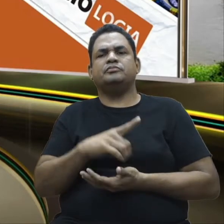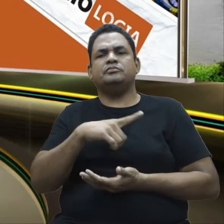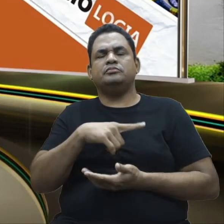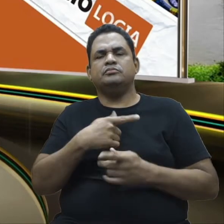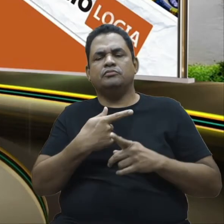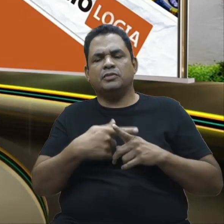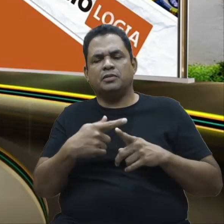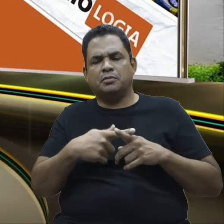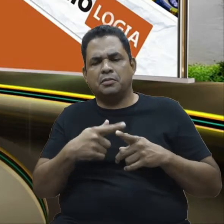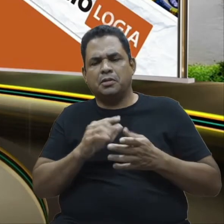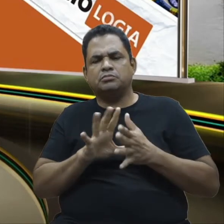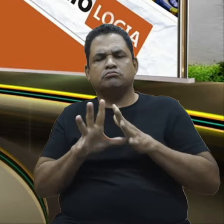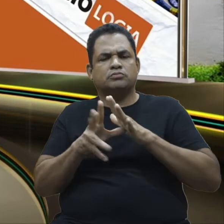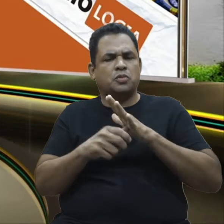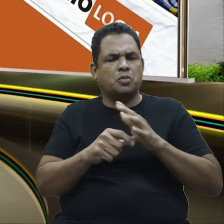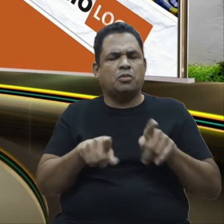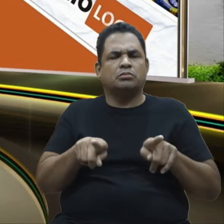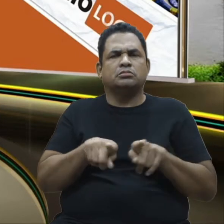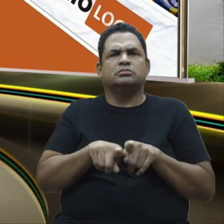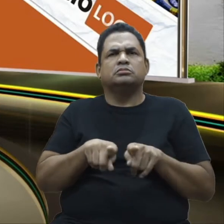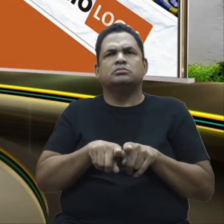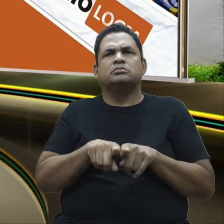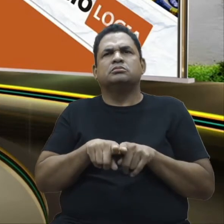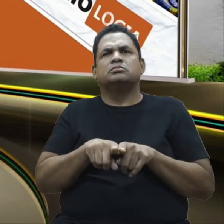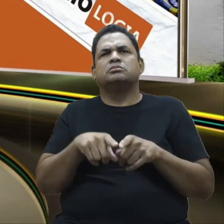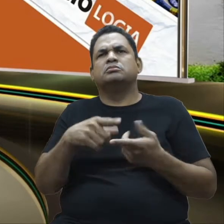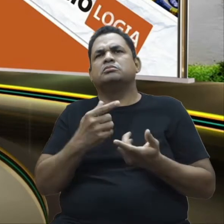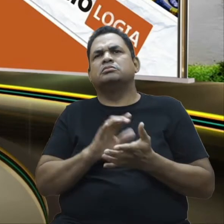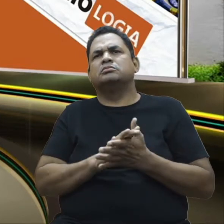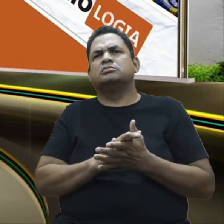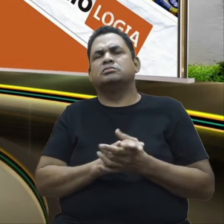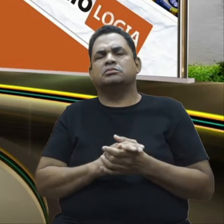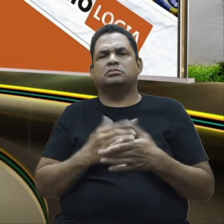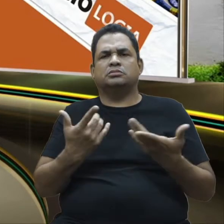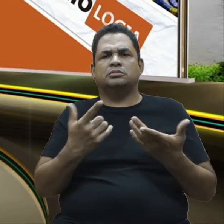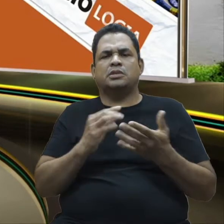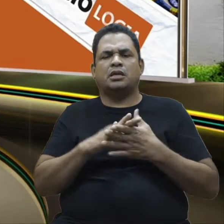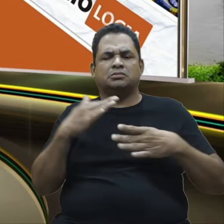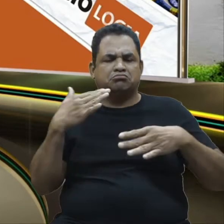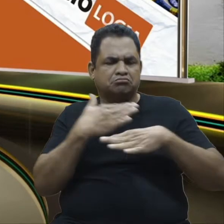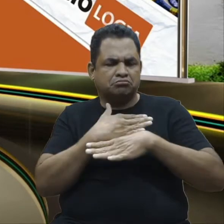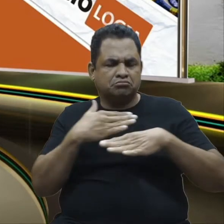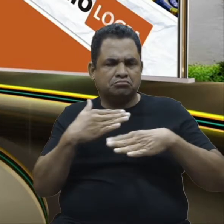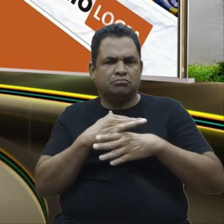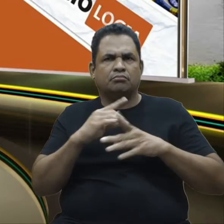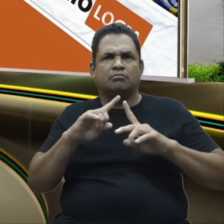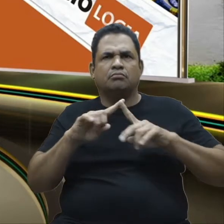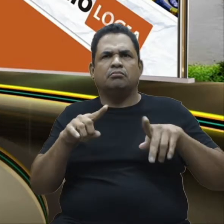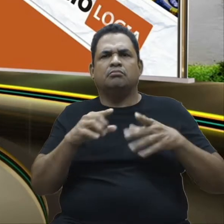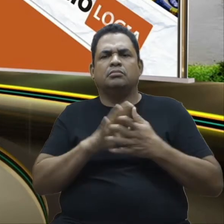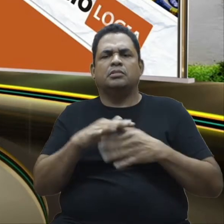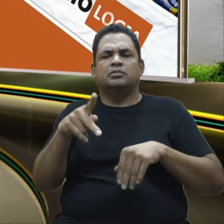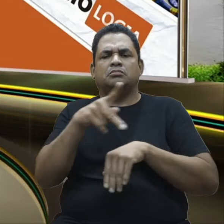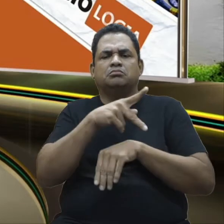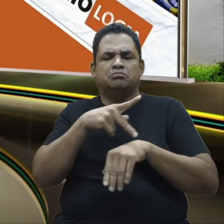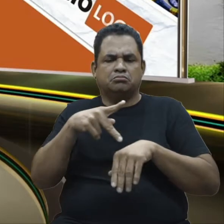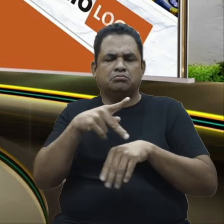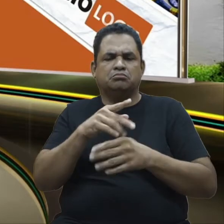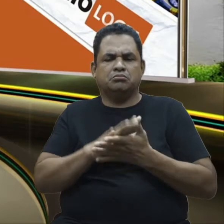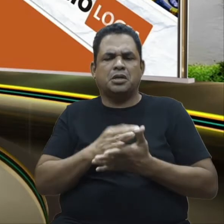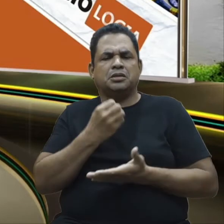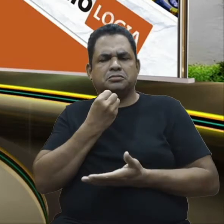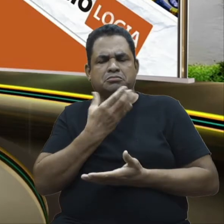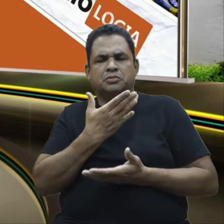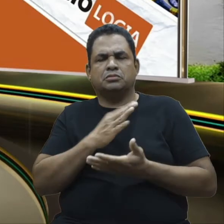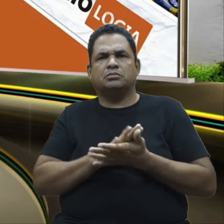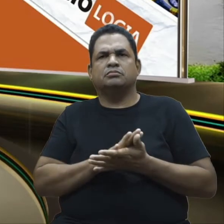corrupção, tem problemas péssimos, né? Questão urbana. Mas nós moramos num país abençoado, pessoal. Parem de